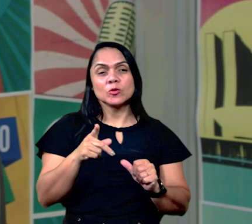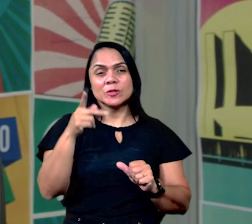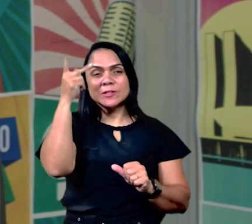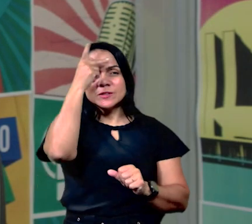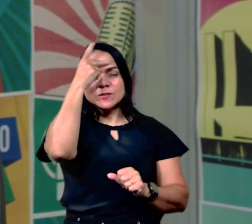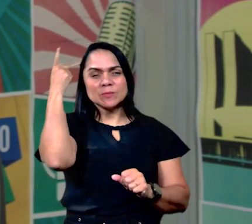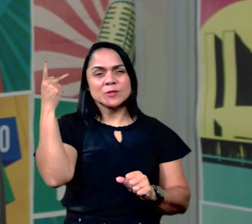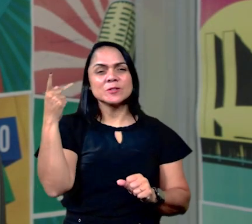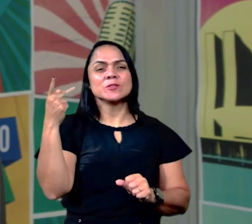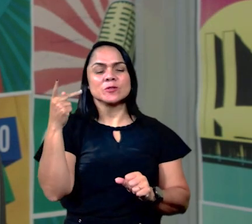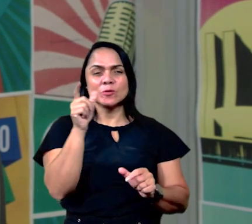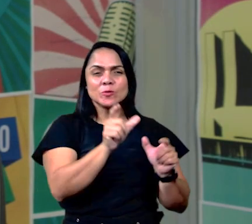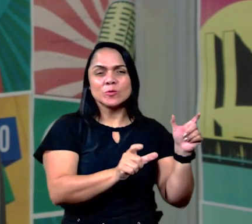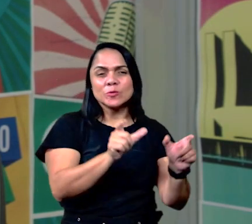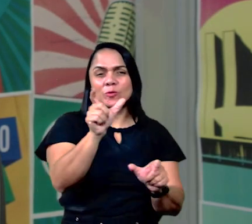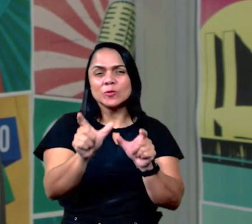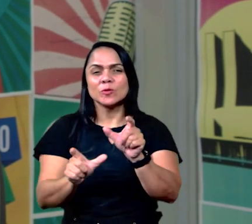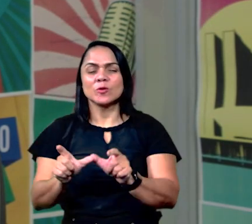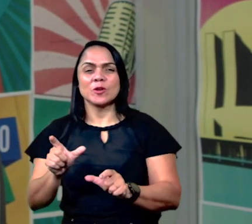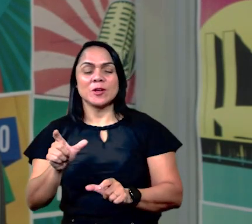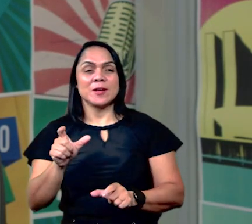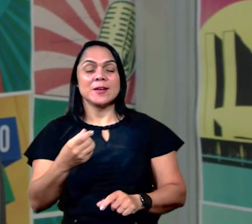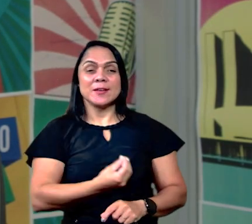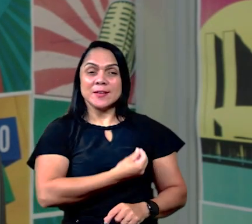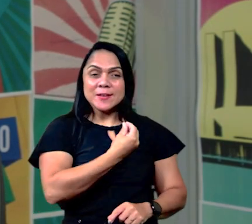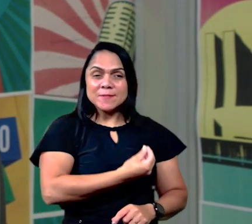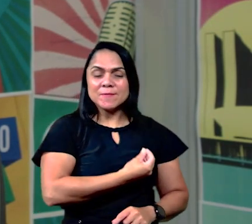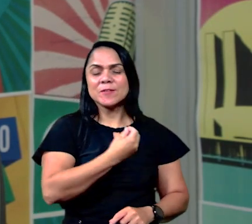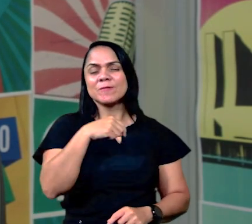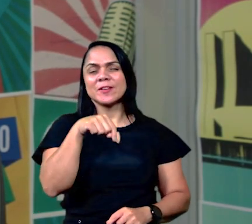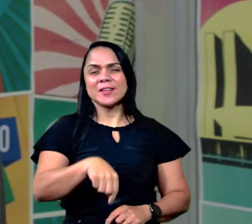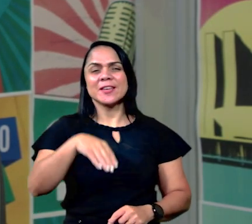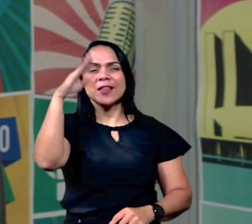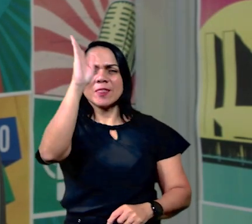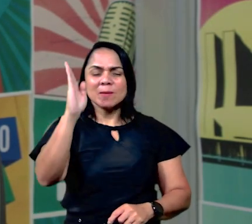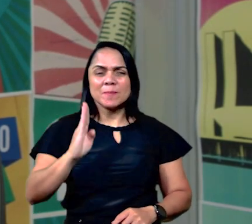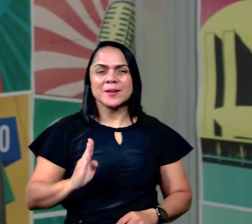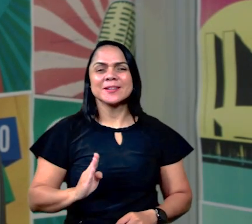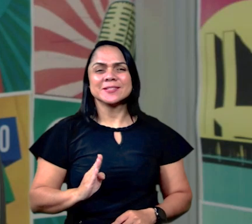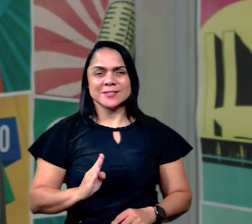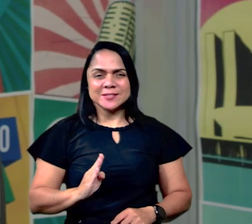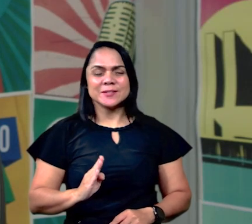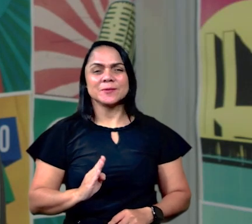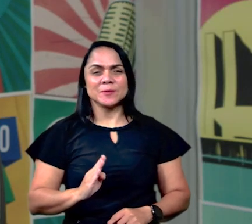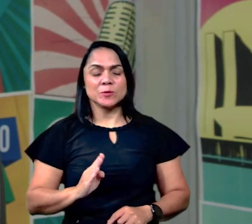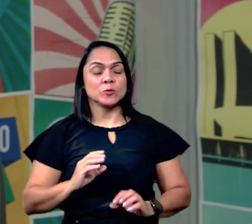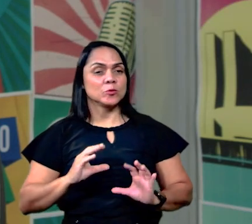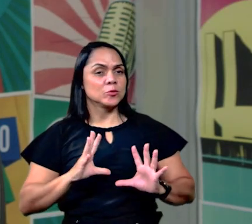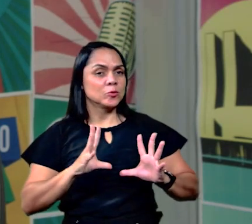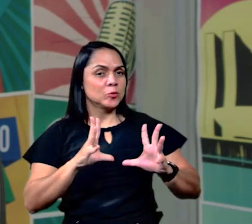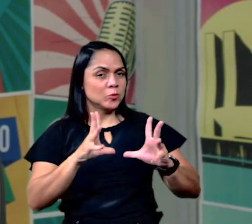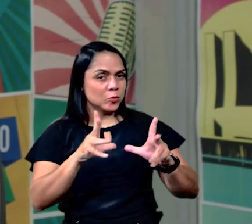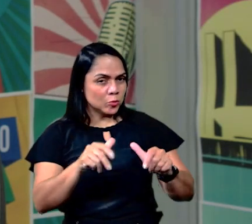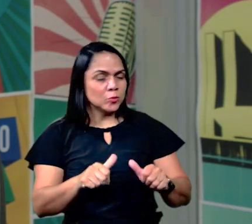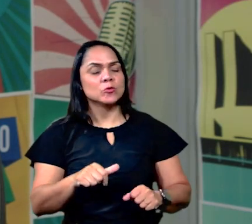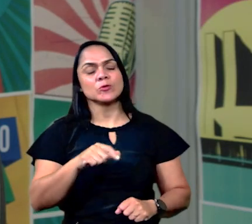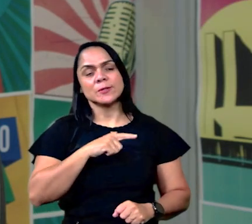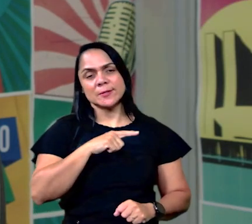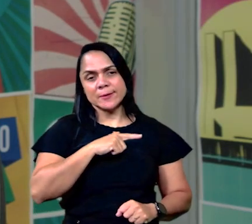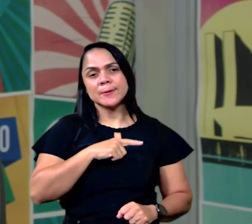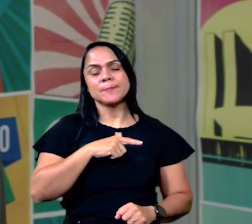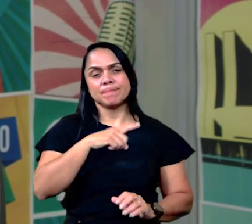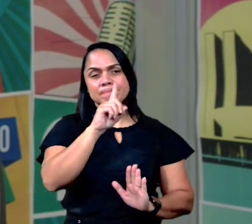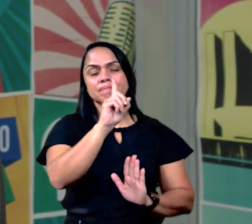que estão vivendo no Brasil, né, que são brasileiros natos ou não, né, Uhum. todas as pessoas têm o direito de